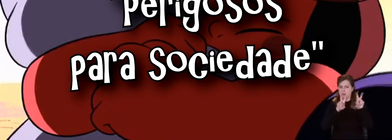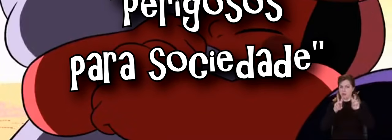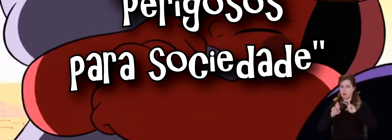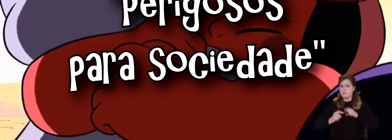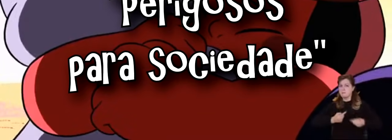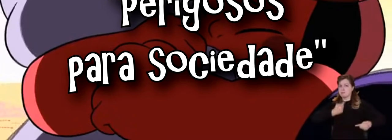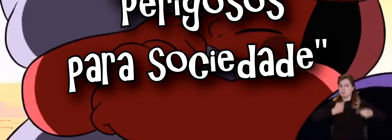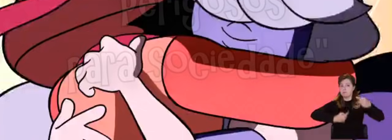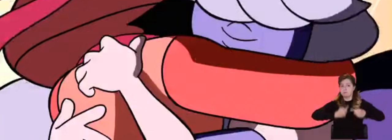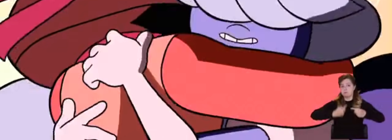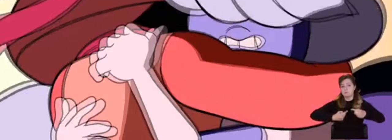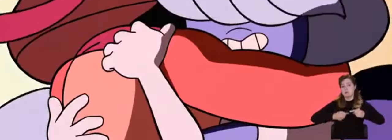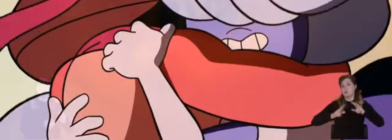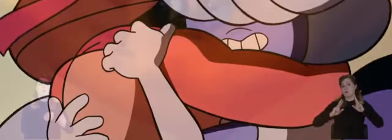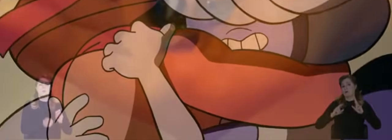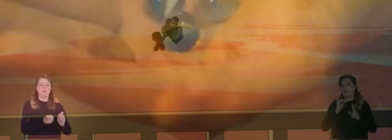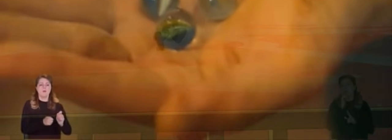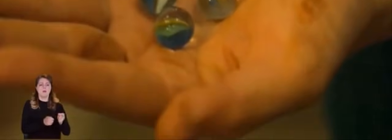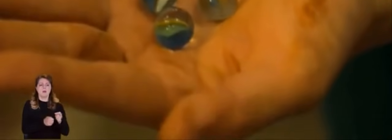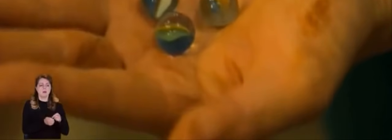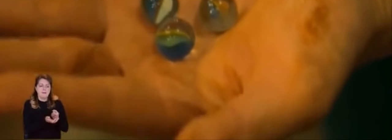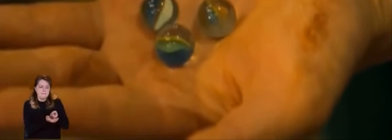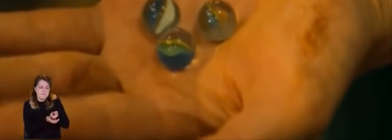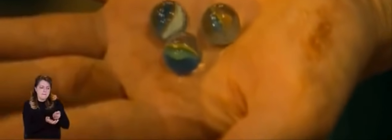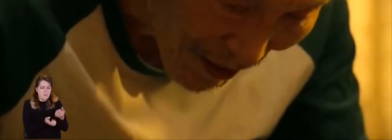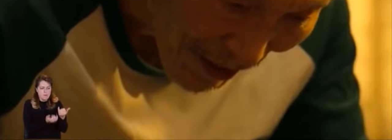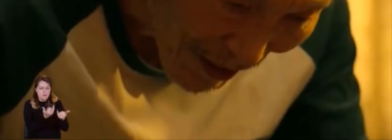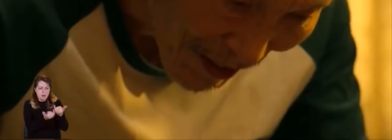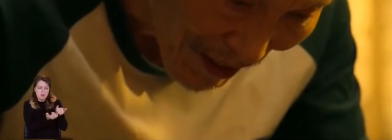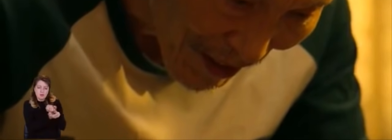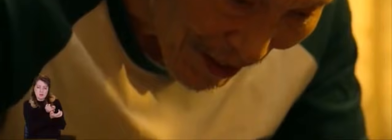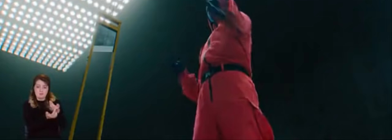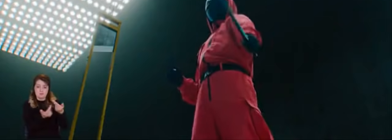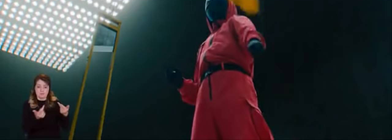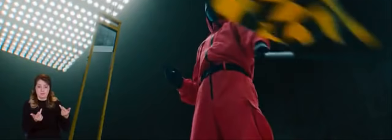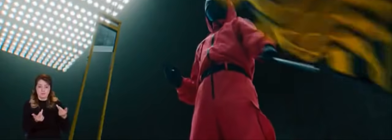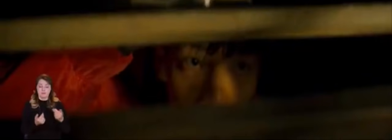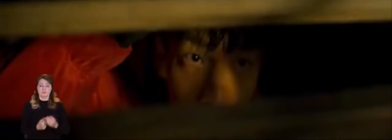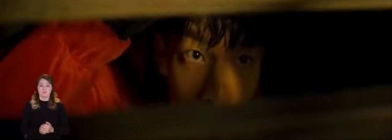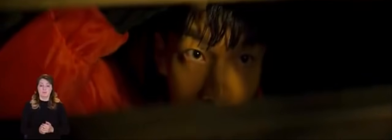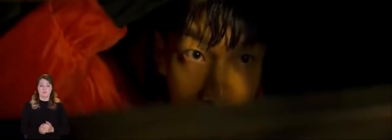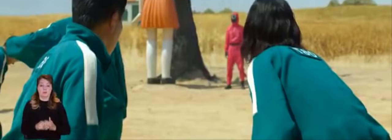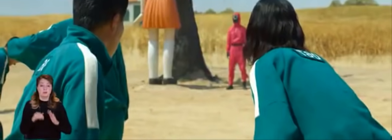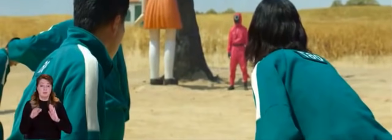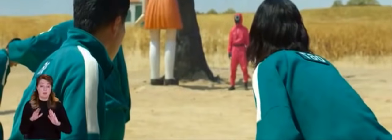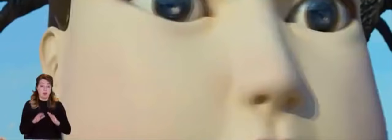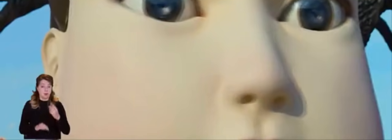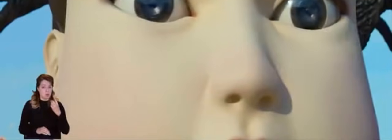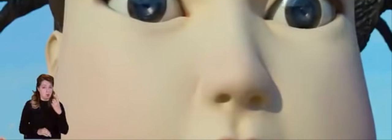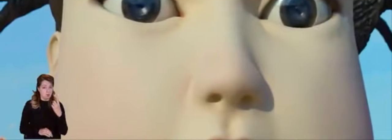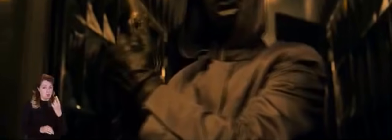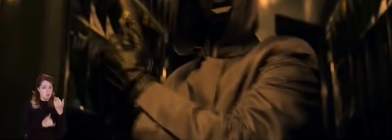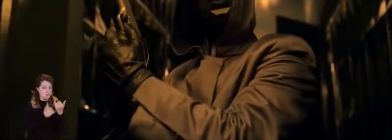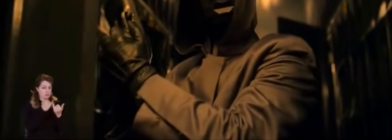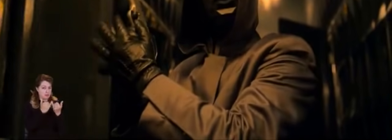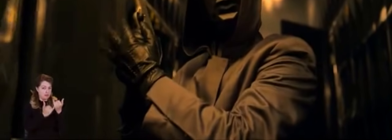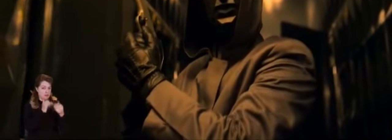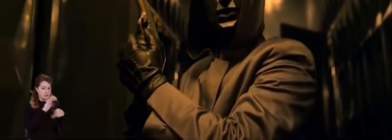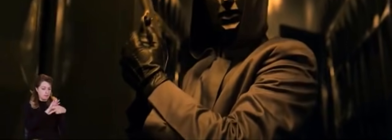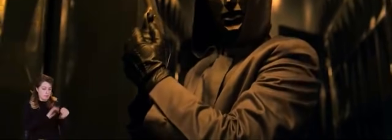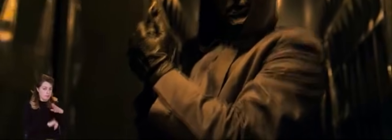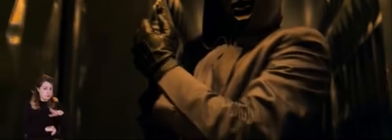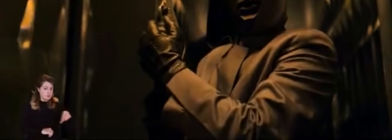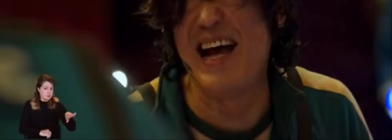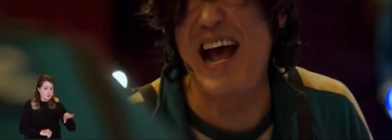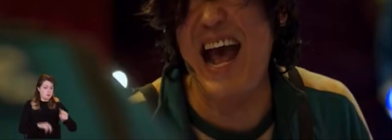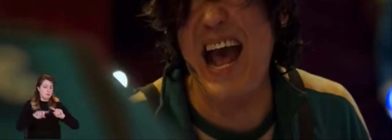programas perigosos, né? E no vídeo de hoje, eu vou falar pra vocês do recente caso bizarro do Fala Que Eu Te Escuto, né? Que vai muito além de só Death